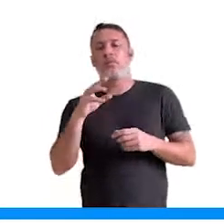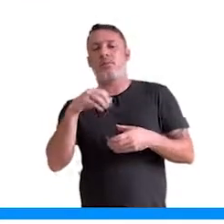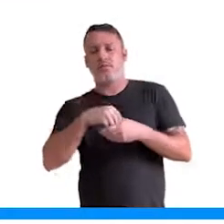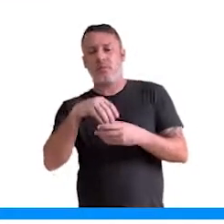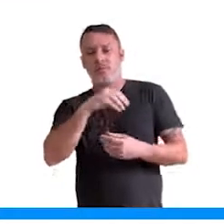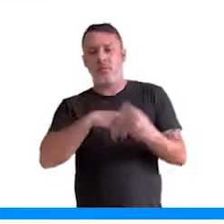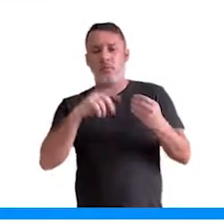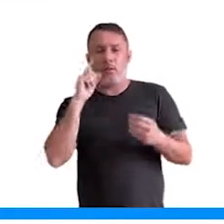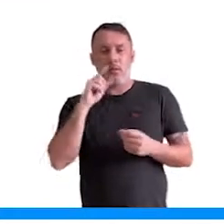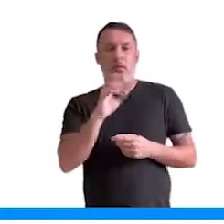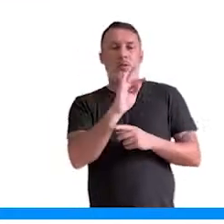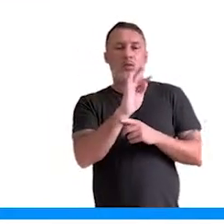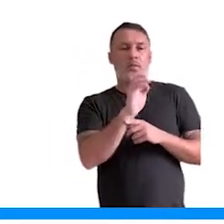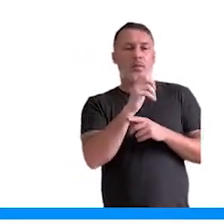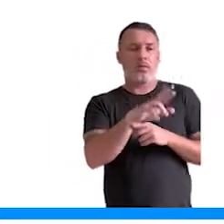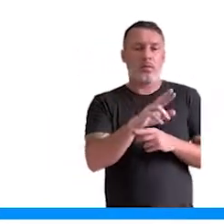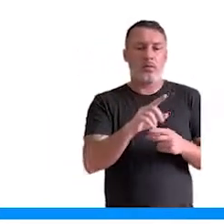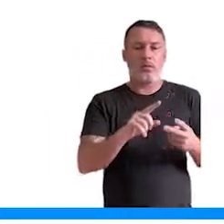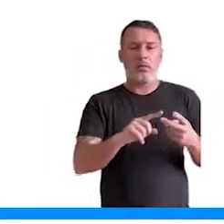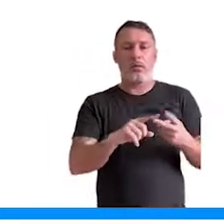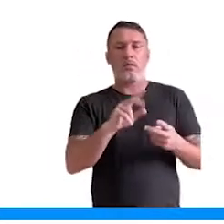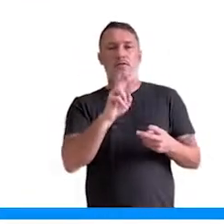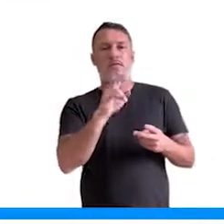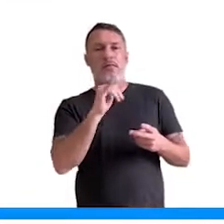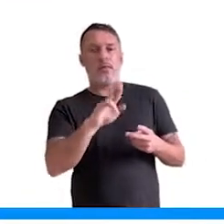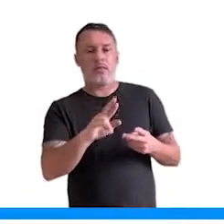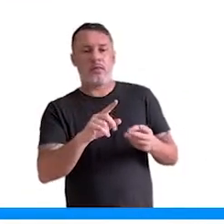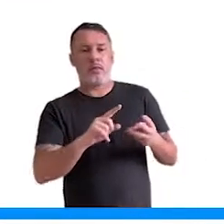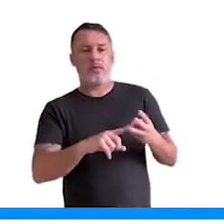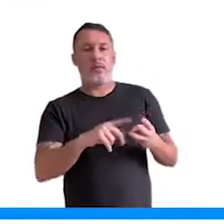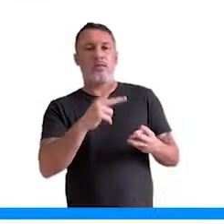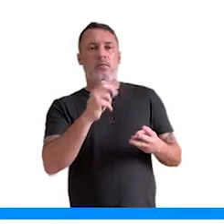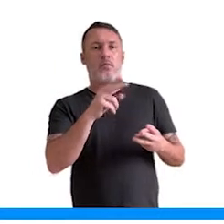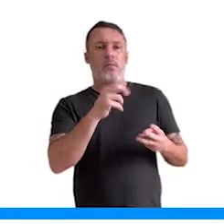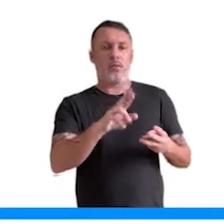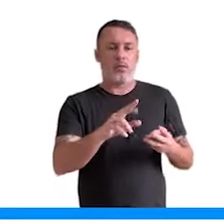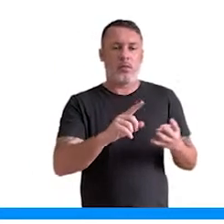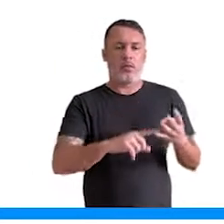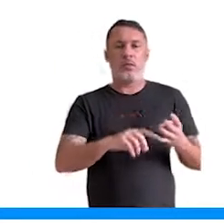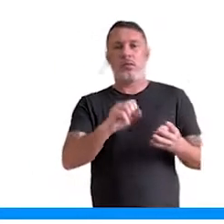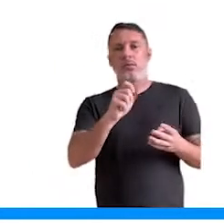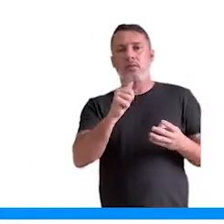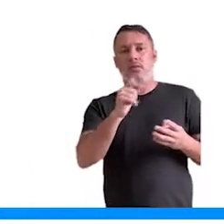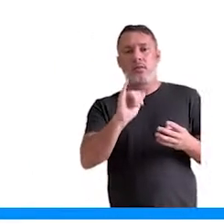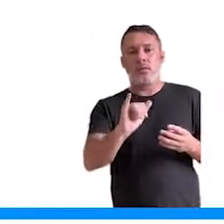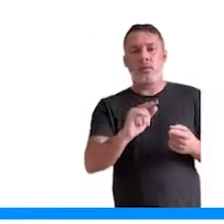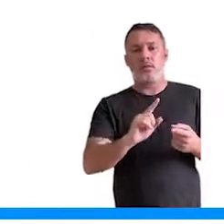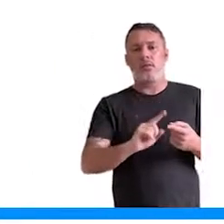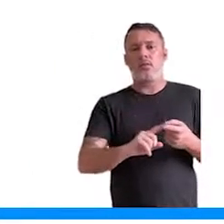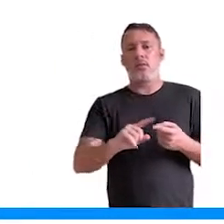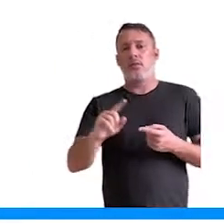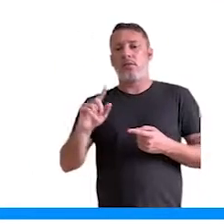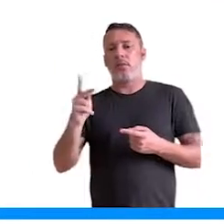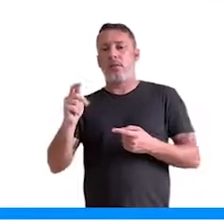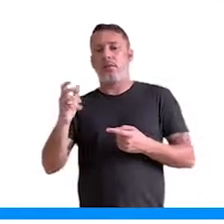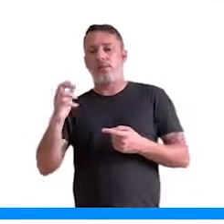subjuntivo. Tener, tengas, venir, vengas, poner, pongas, salir,